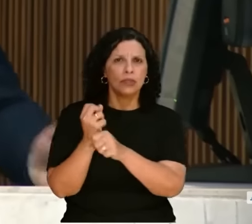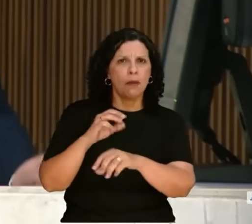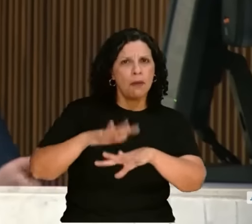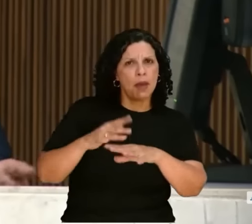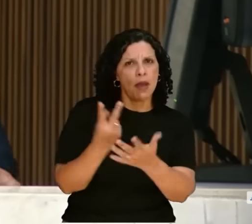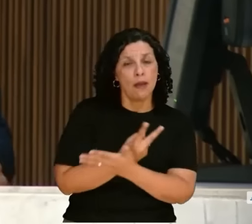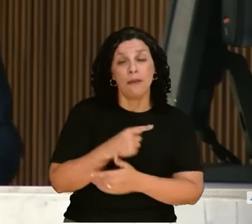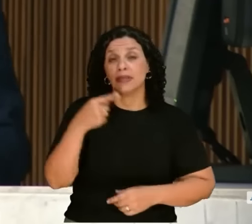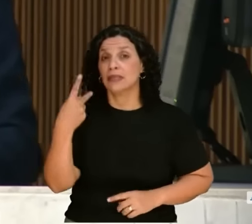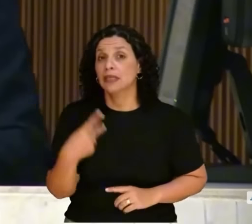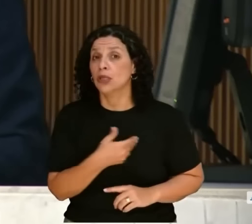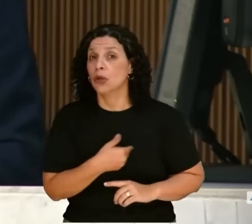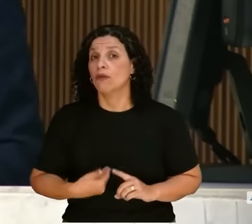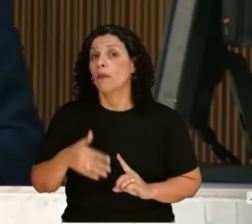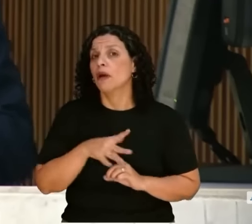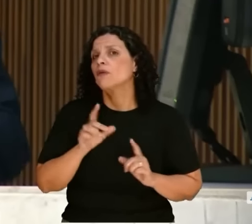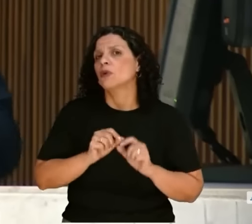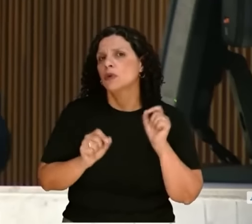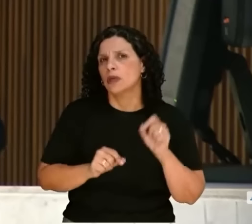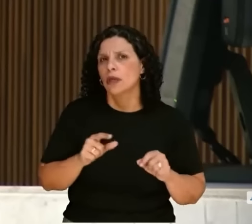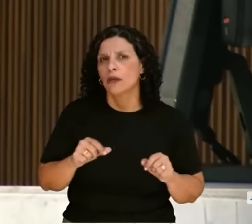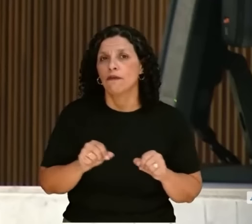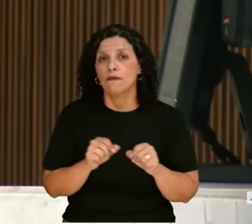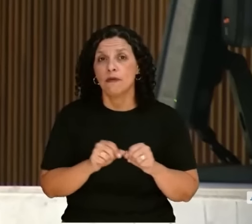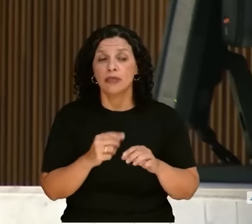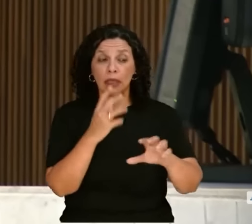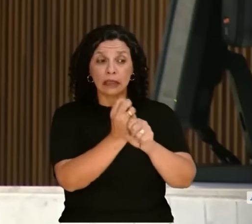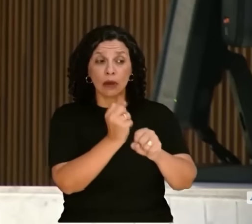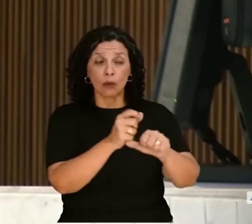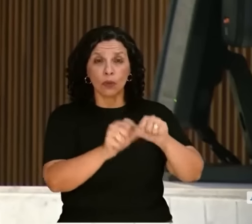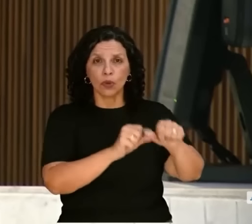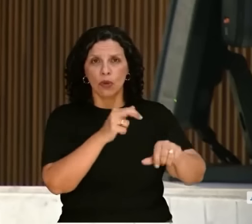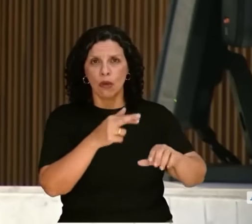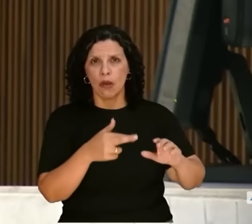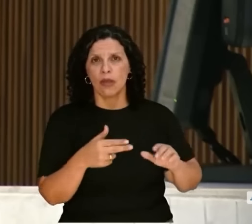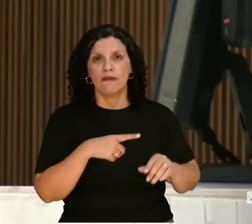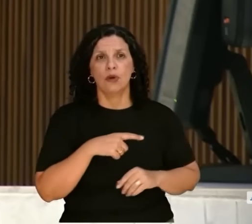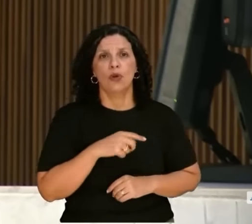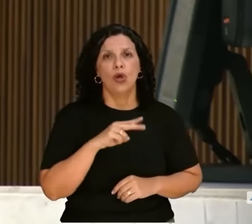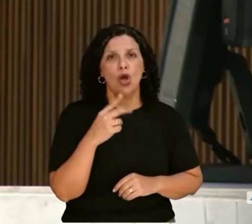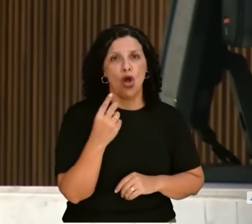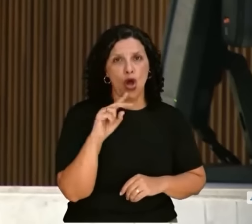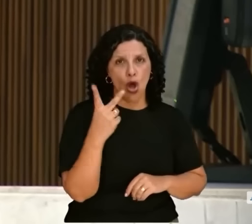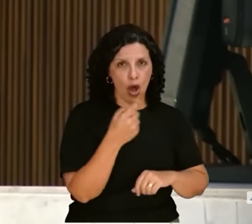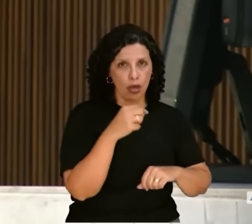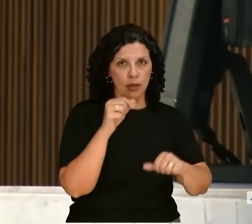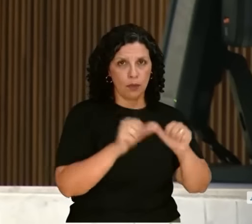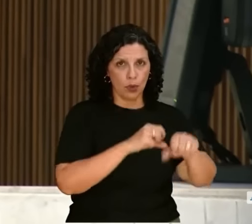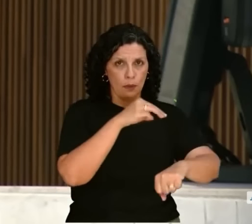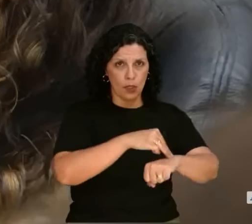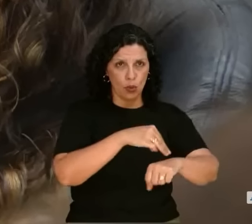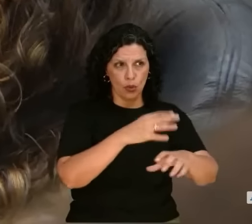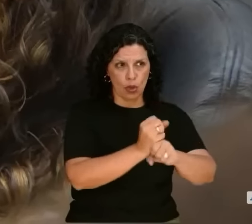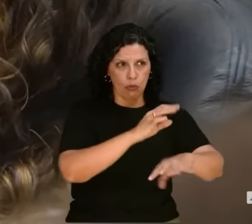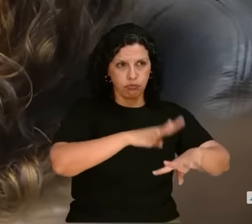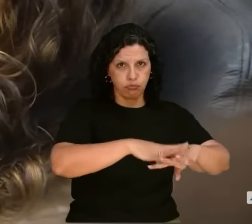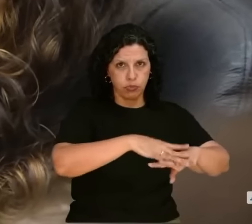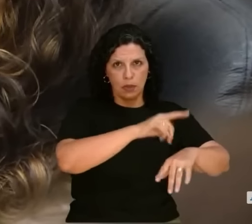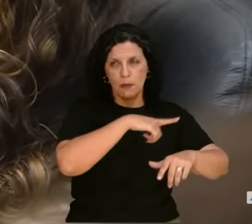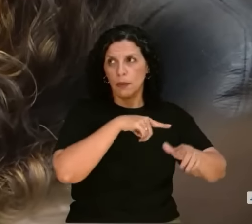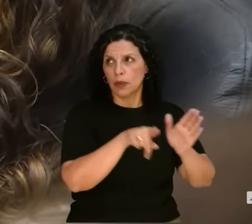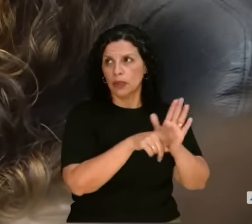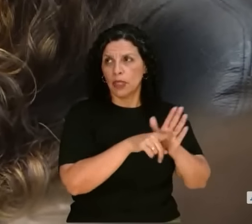Mas o governo do Paraná, o que ele fez? Mudou a forma de calcular. Converteu horas em minutos, criou um cálculo próprio. No papel,